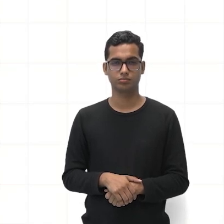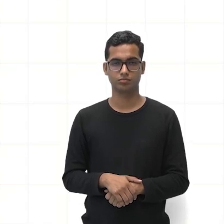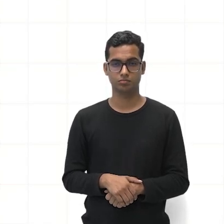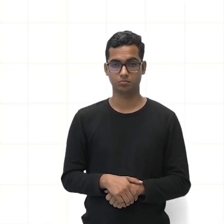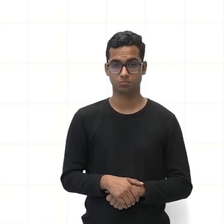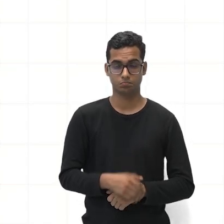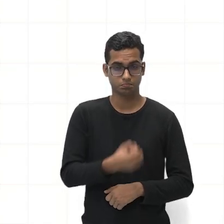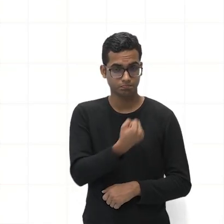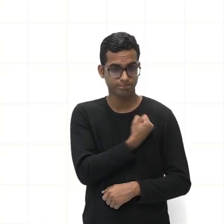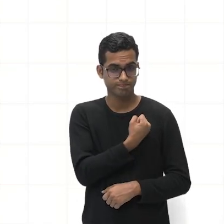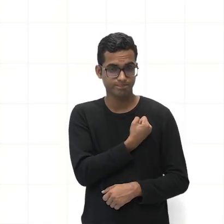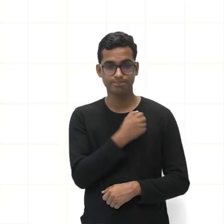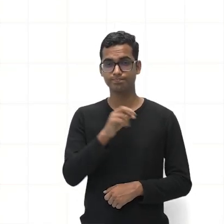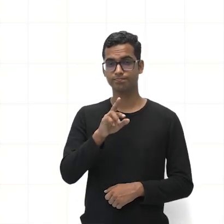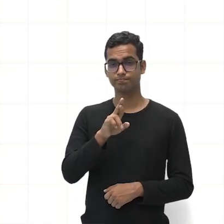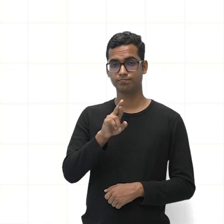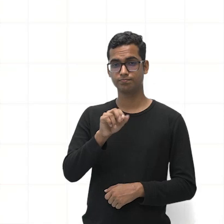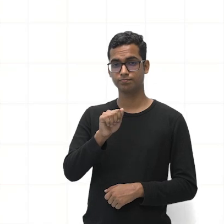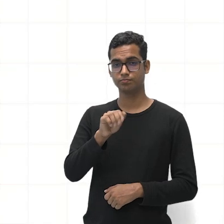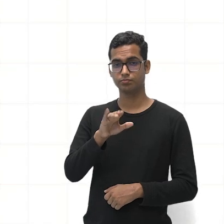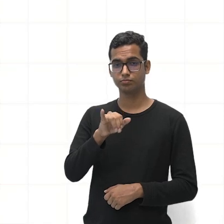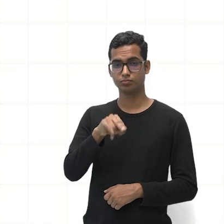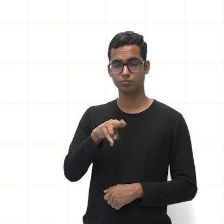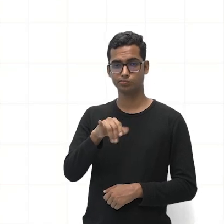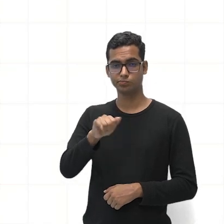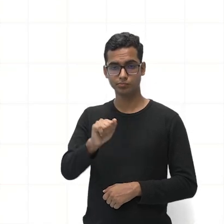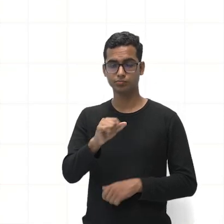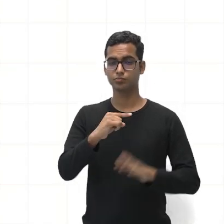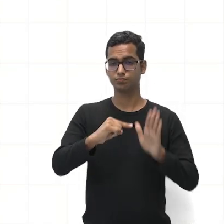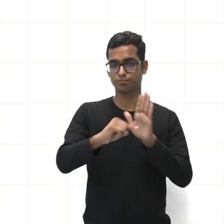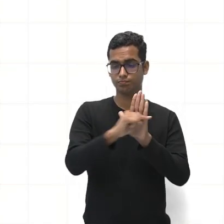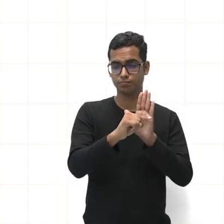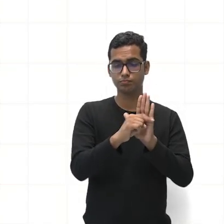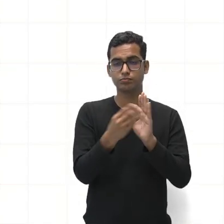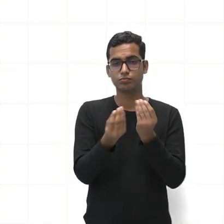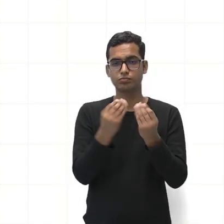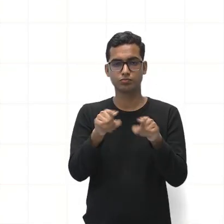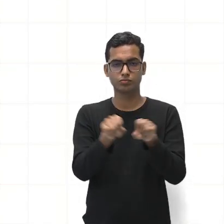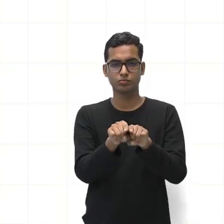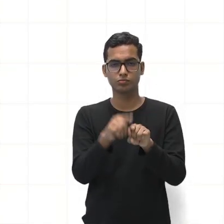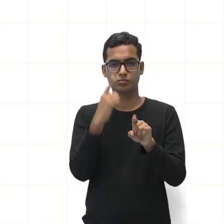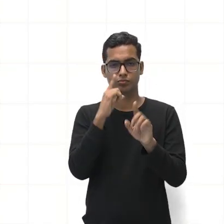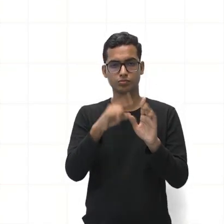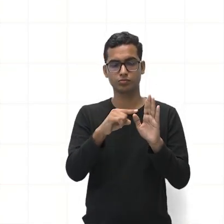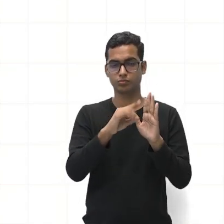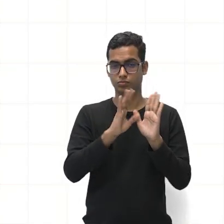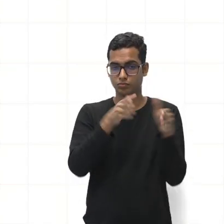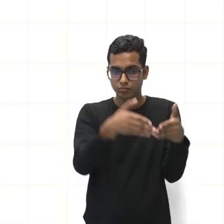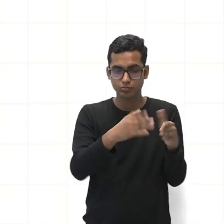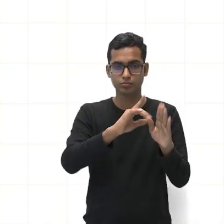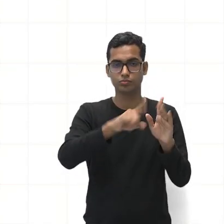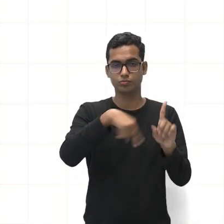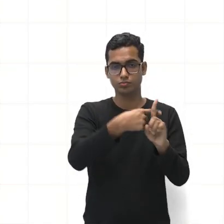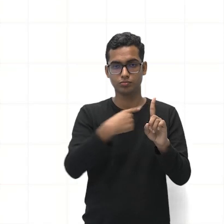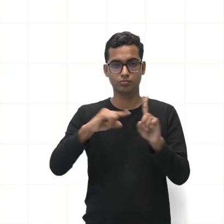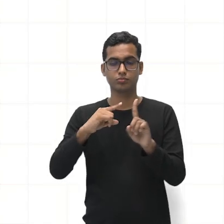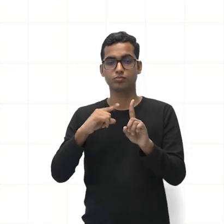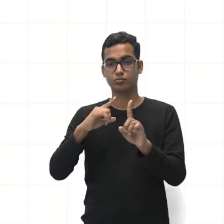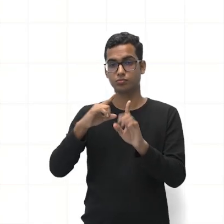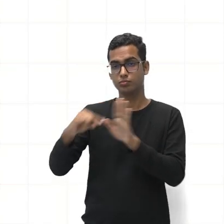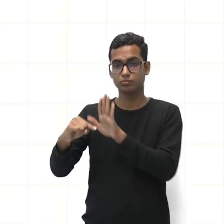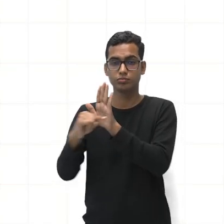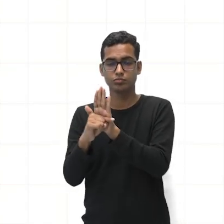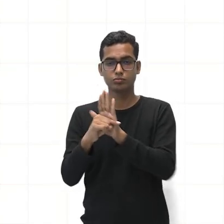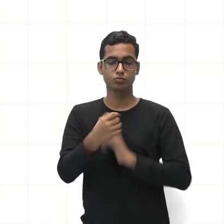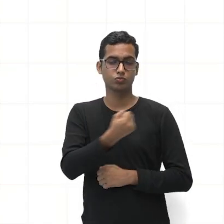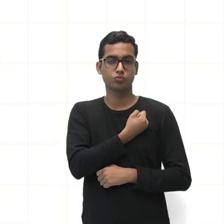números racionais na forma decimal e finita, dando ênfase às operações de